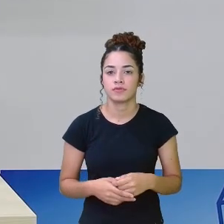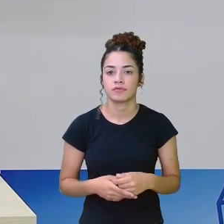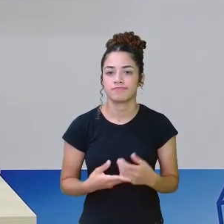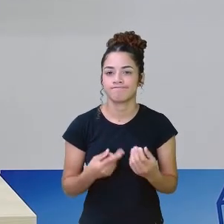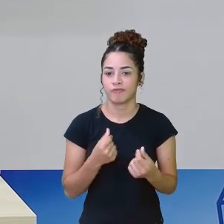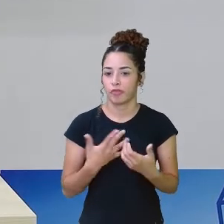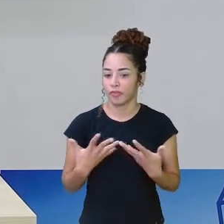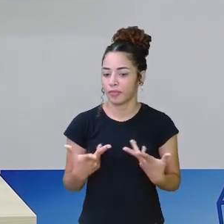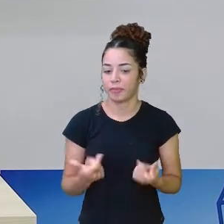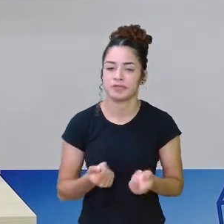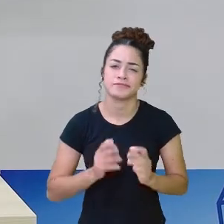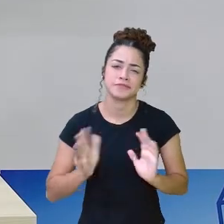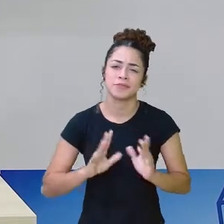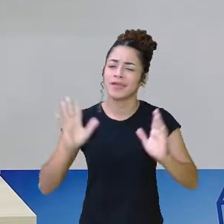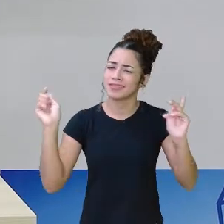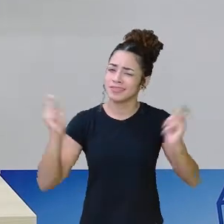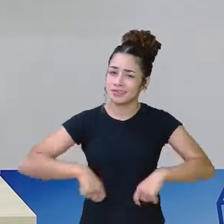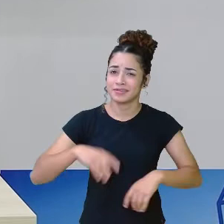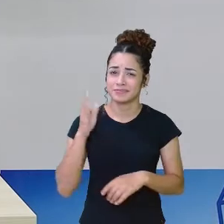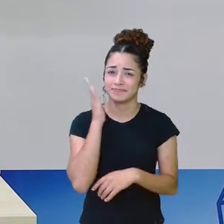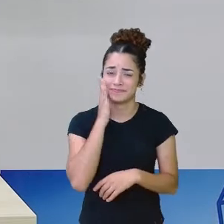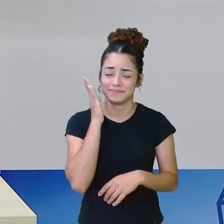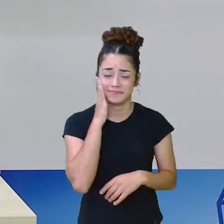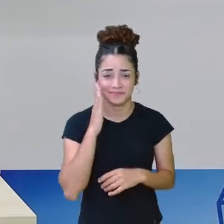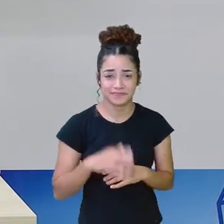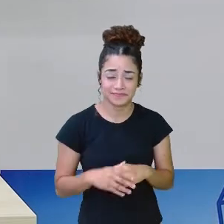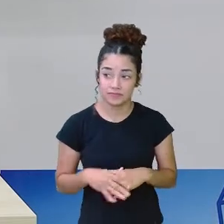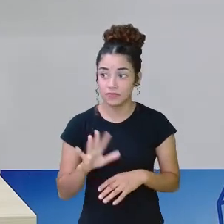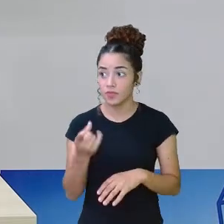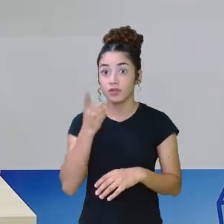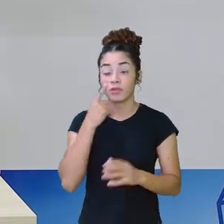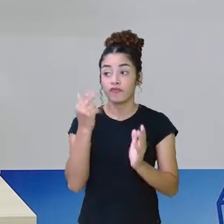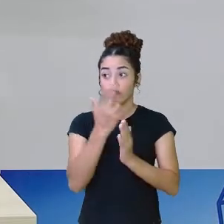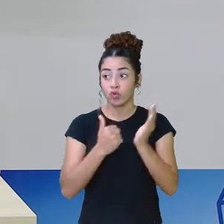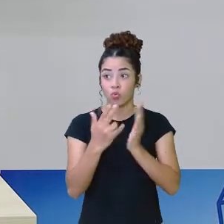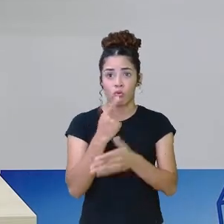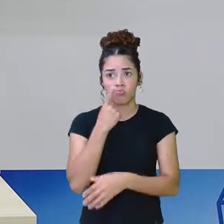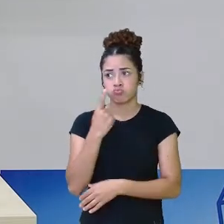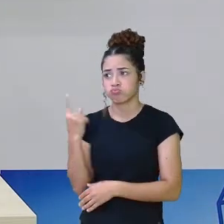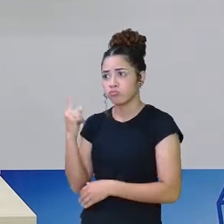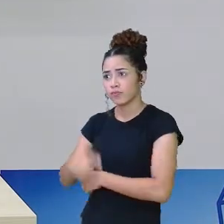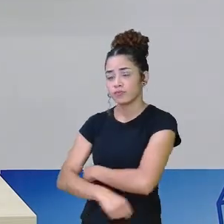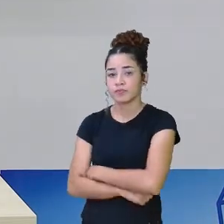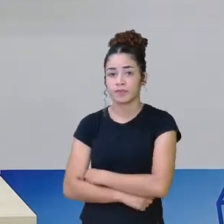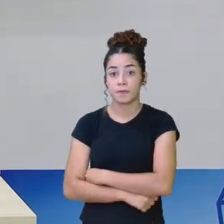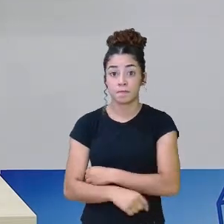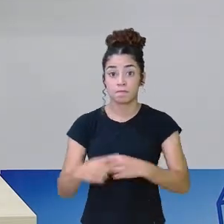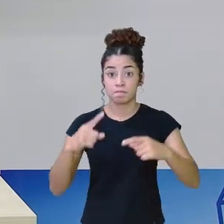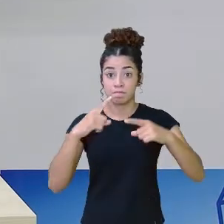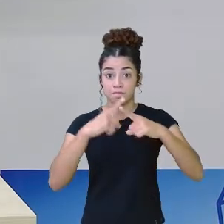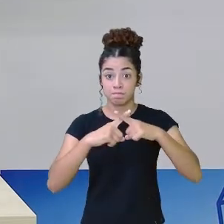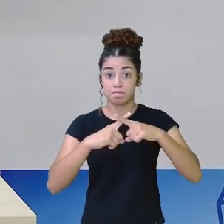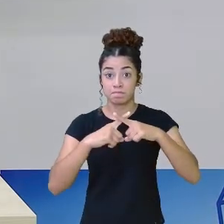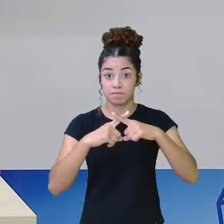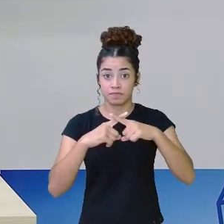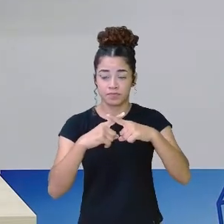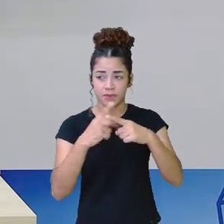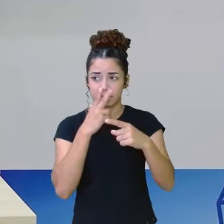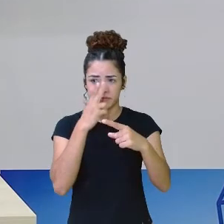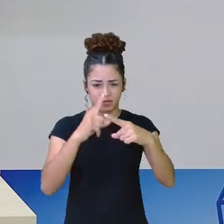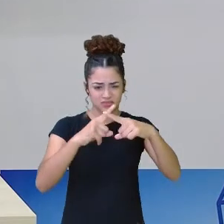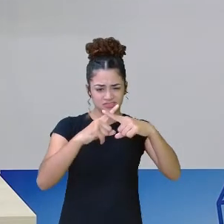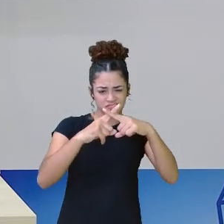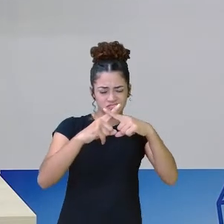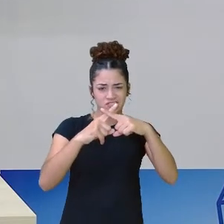identificar. Aqui eu tenho uma figura formada por segmento de reta,